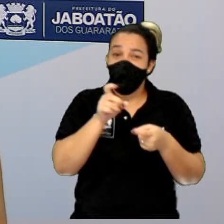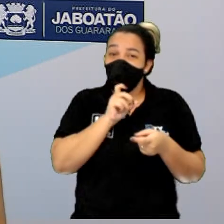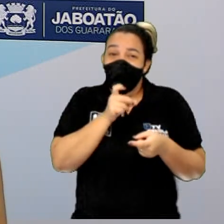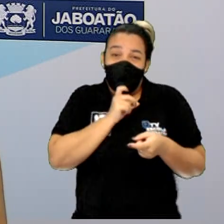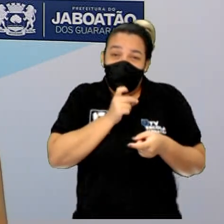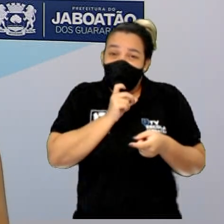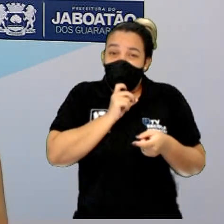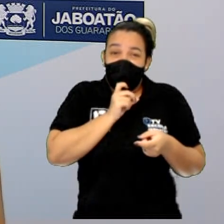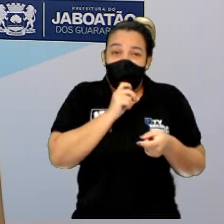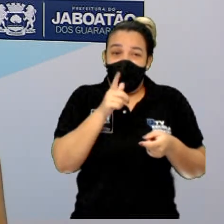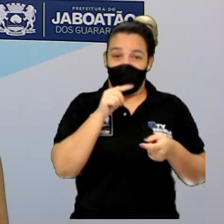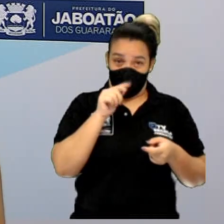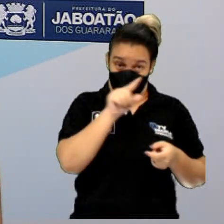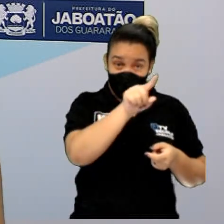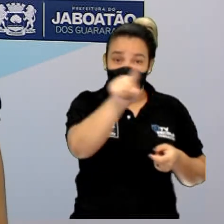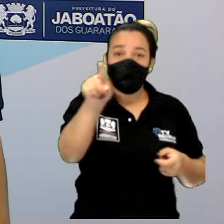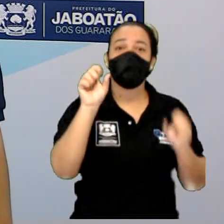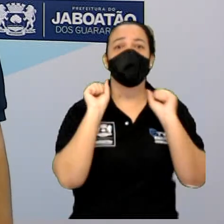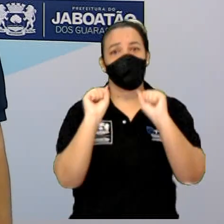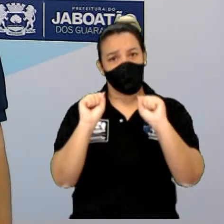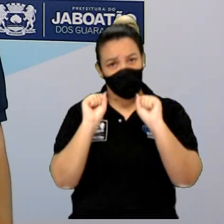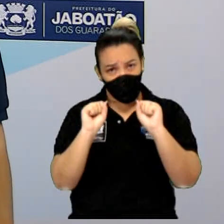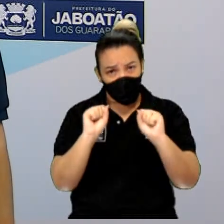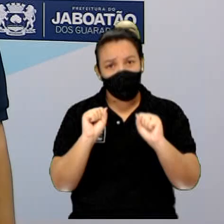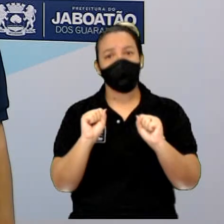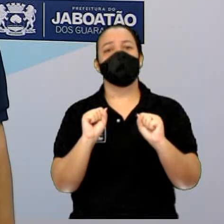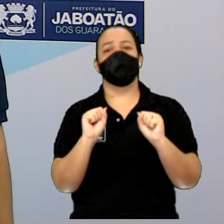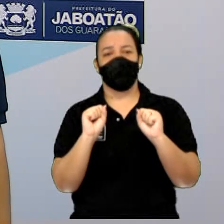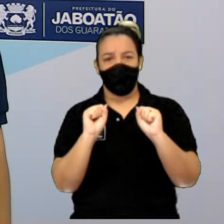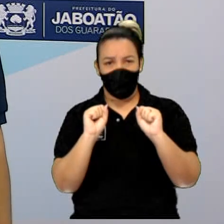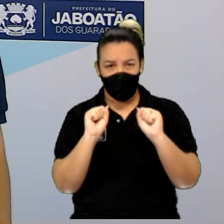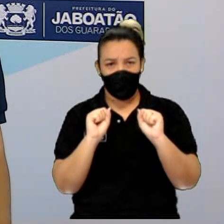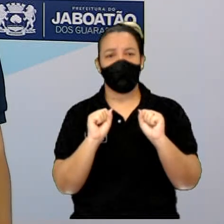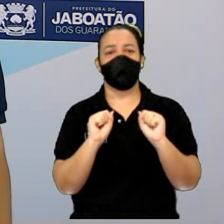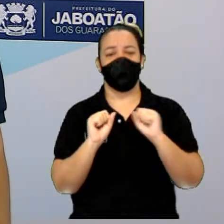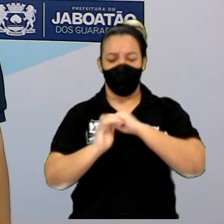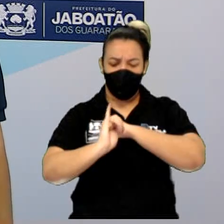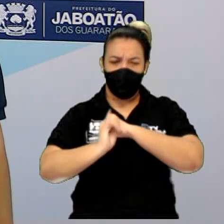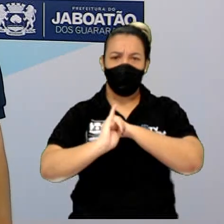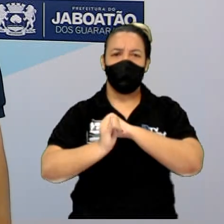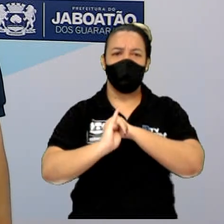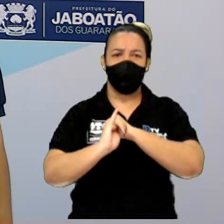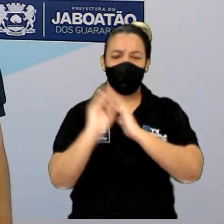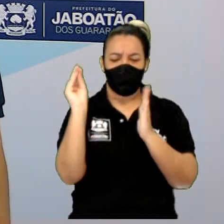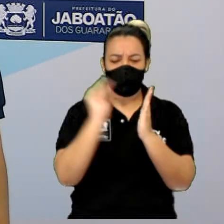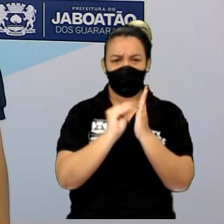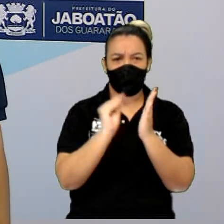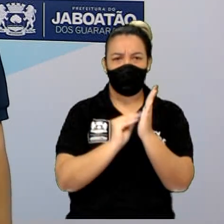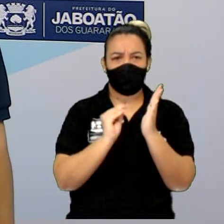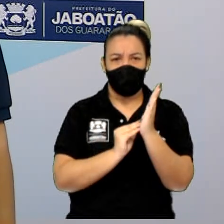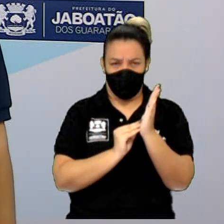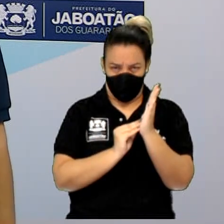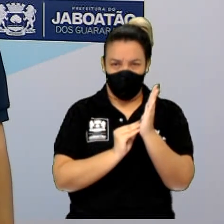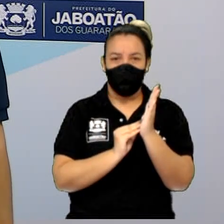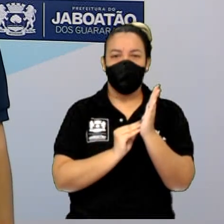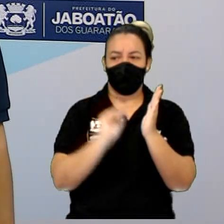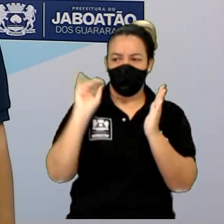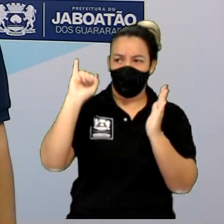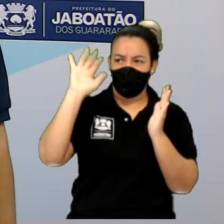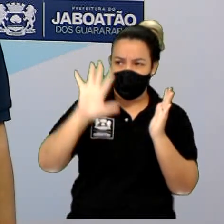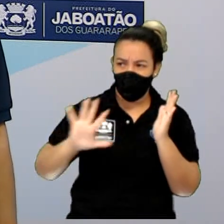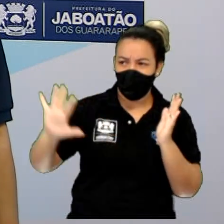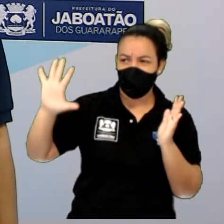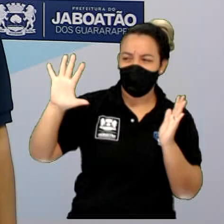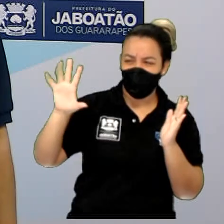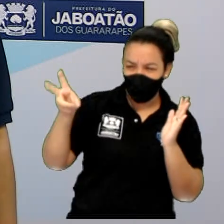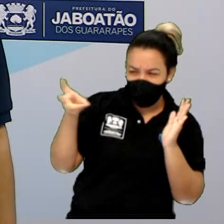Então, assim, você pode construir, pode produzir uma crônica a partir de uma foto. Uma foto, ela lhe